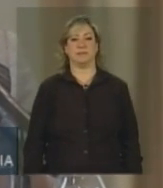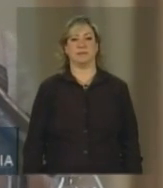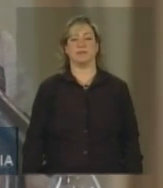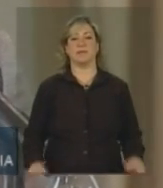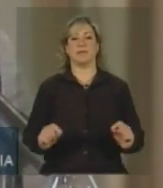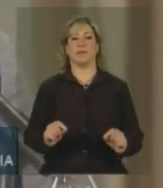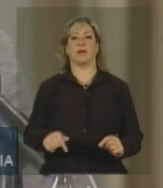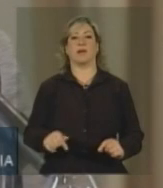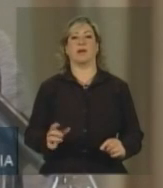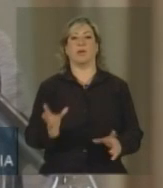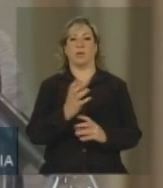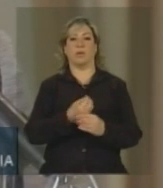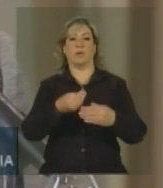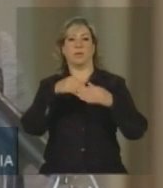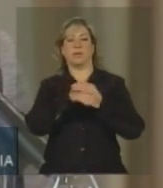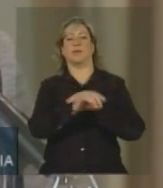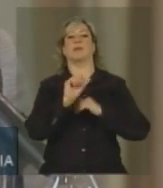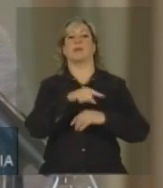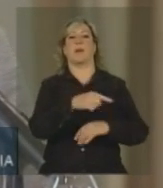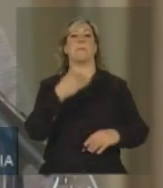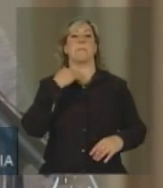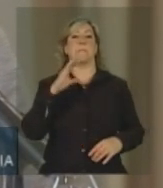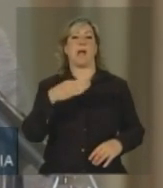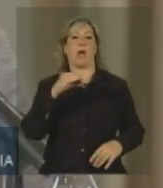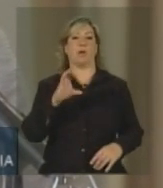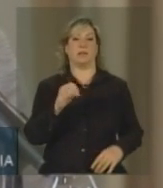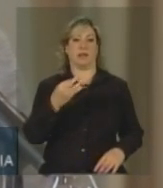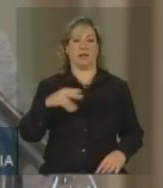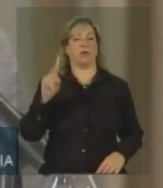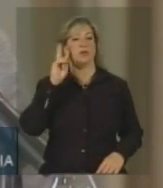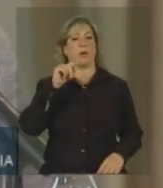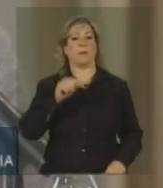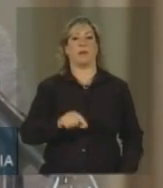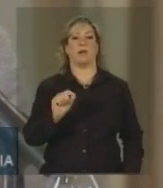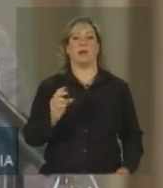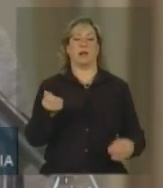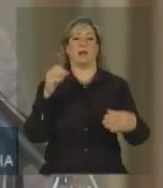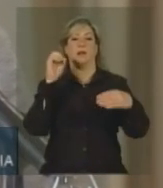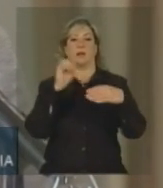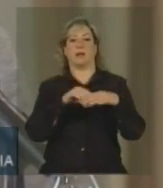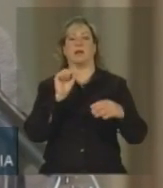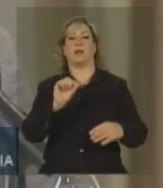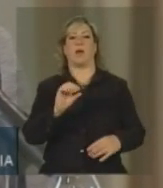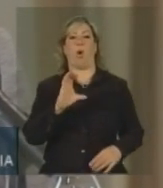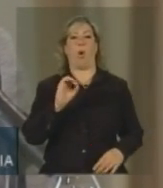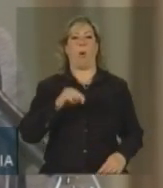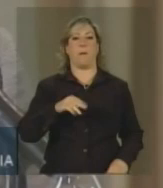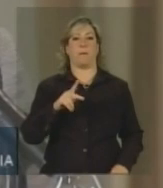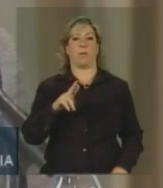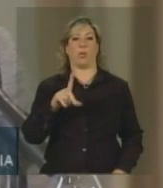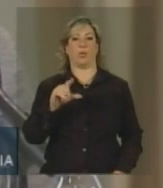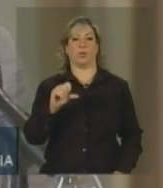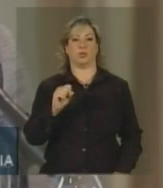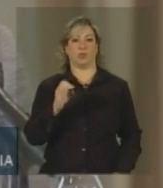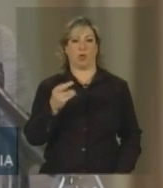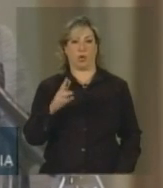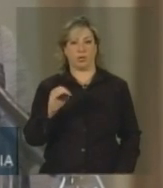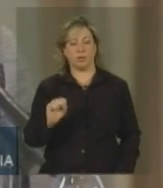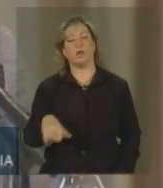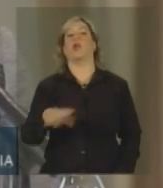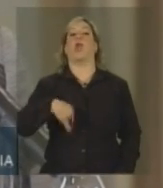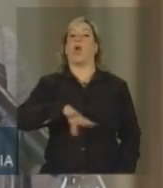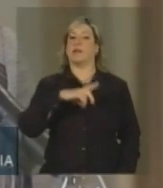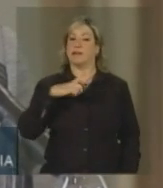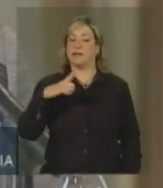de reais depositados no Banco Central a título de depósitos compulsórios. Nós temos bancos saudáveis,